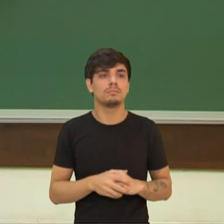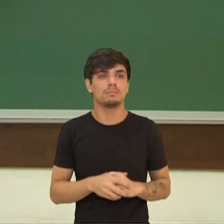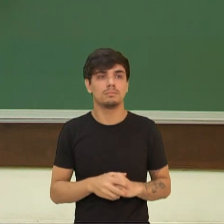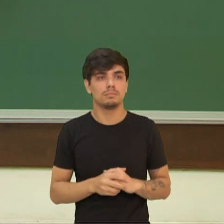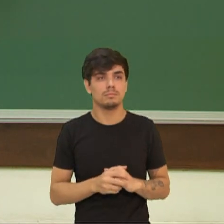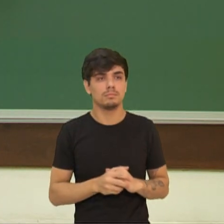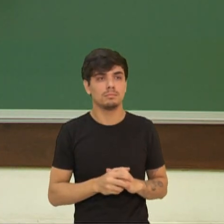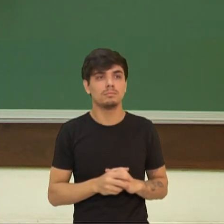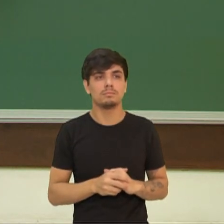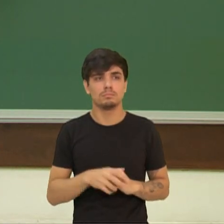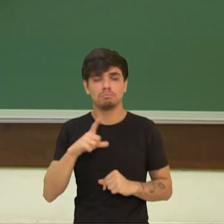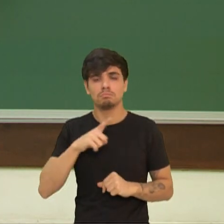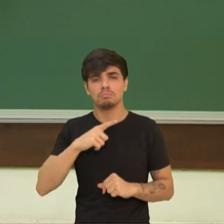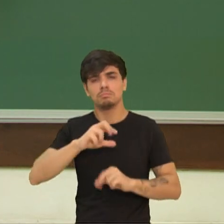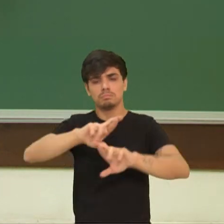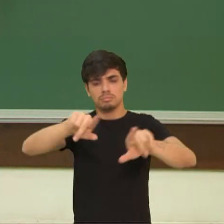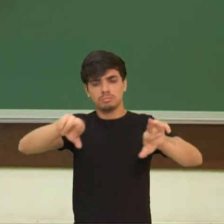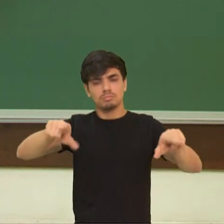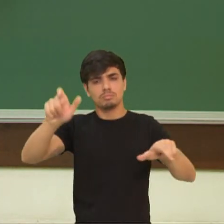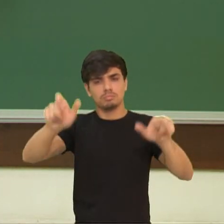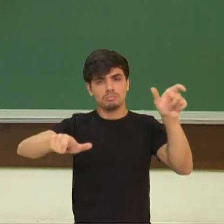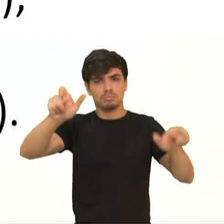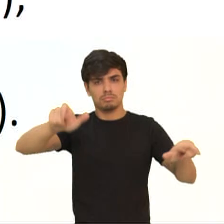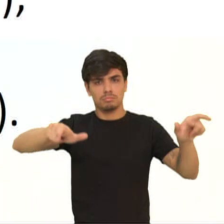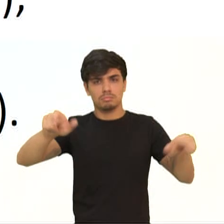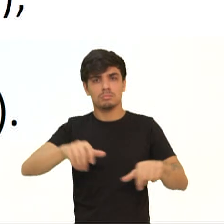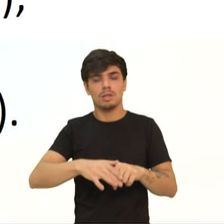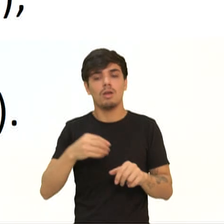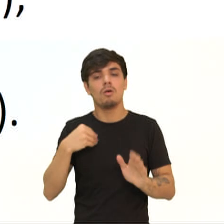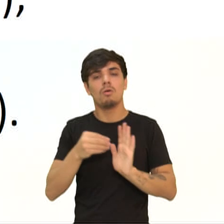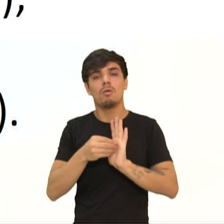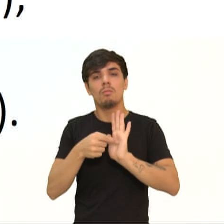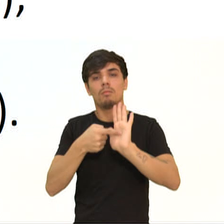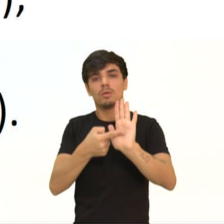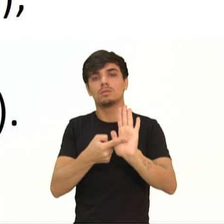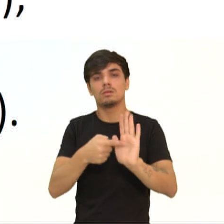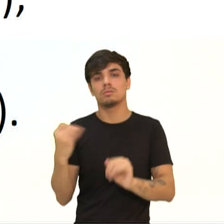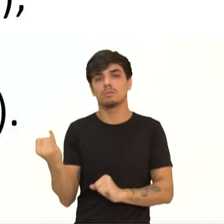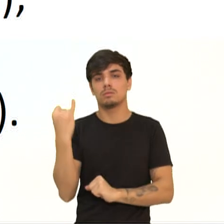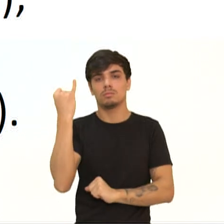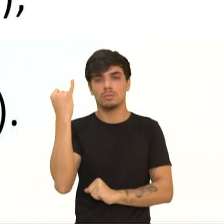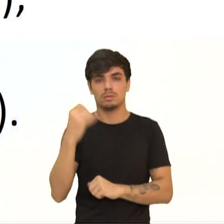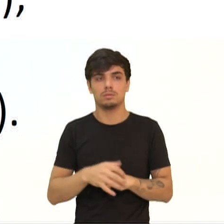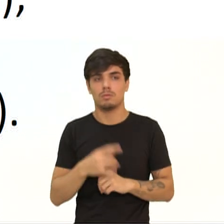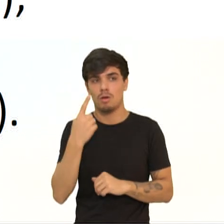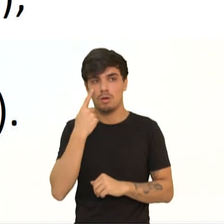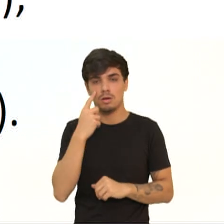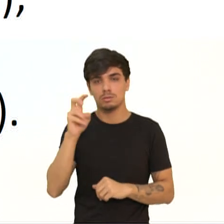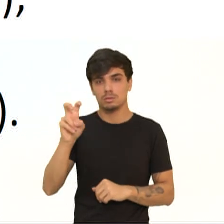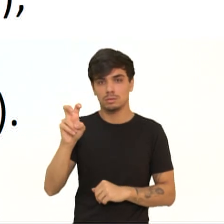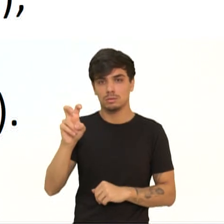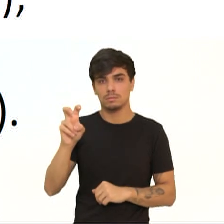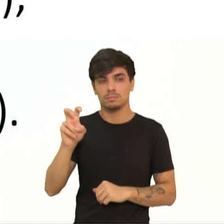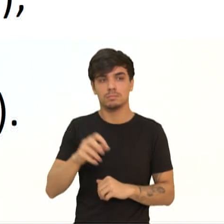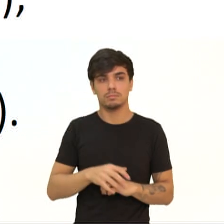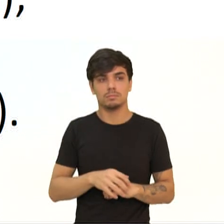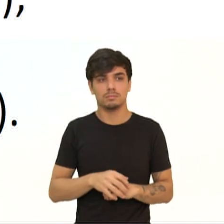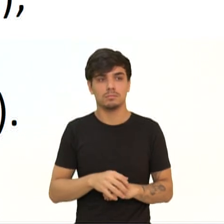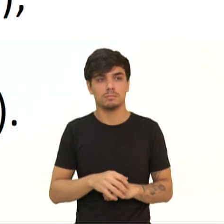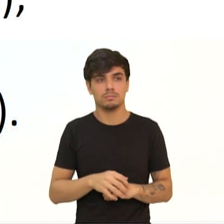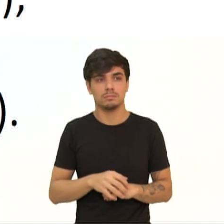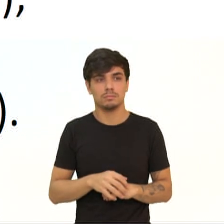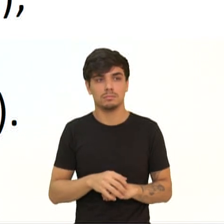Artistas. Teve vários artistas, eu coloquei os mais importantes aqui. Nós vamos trabalhar esses 5 artistas nessa aula. Boccioni, como eu falei, é